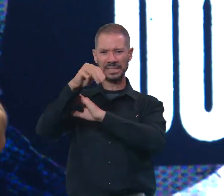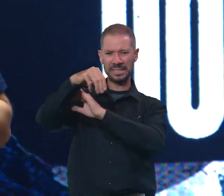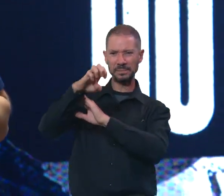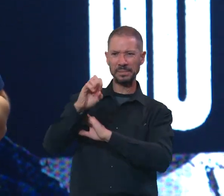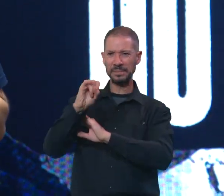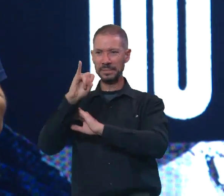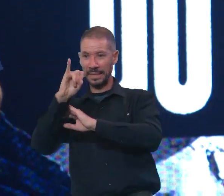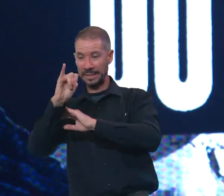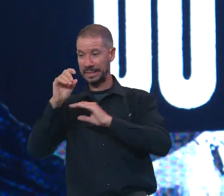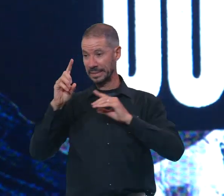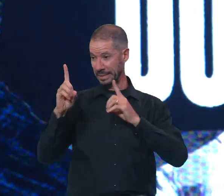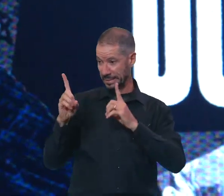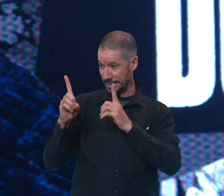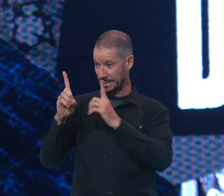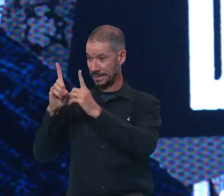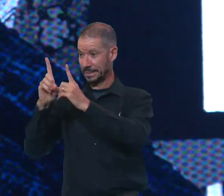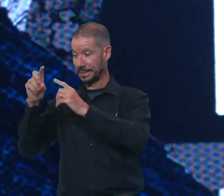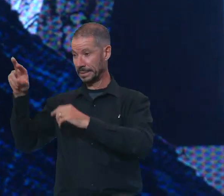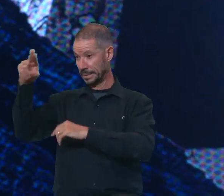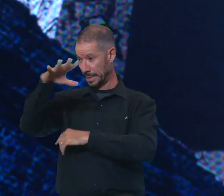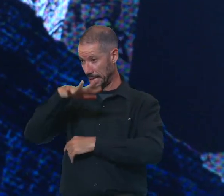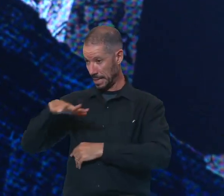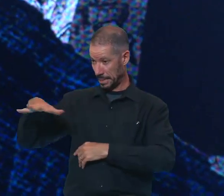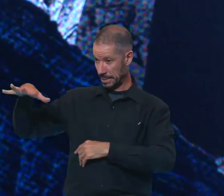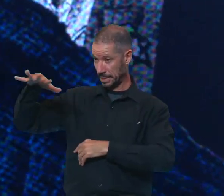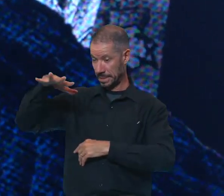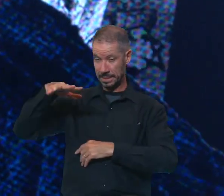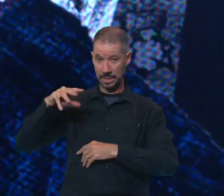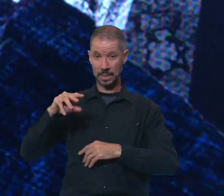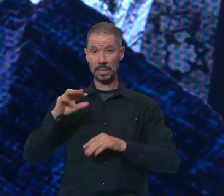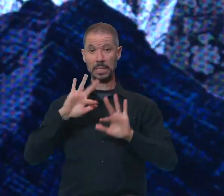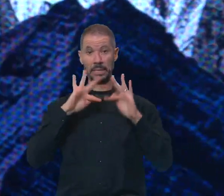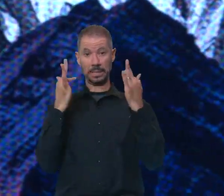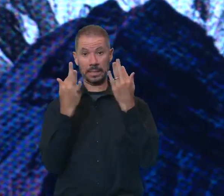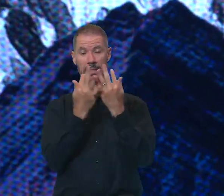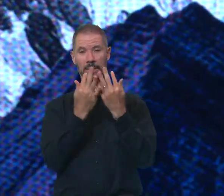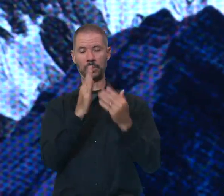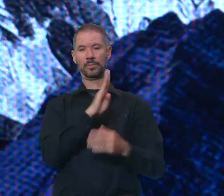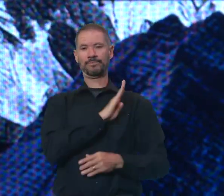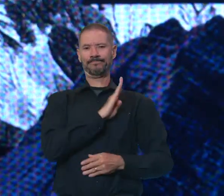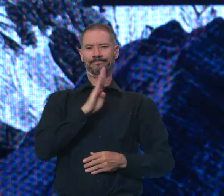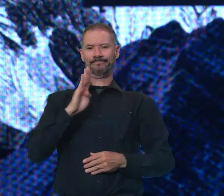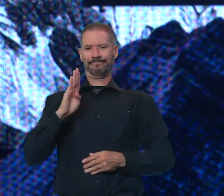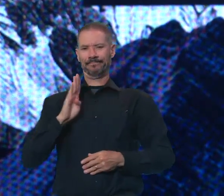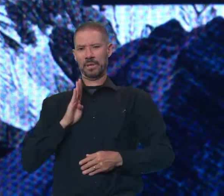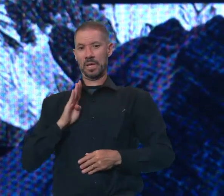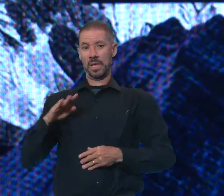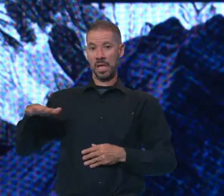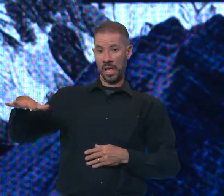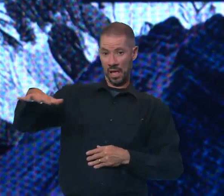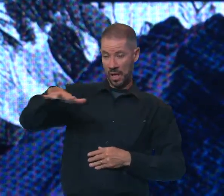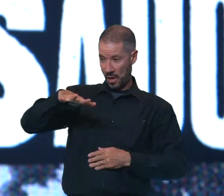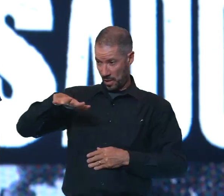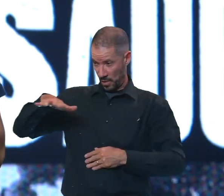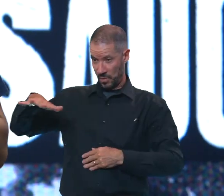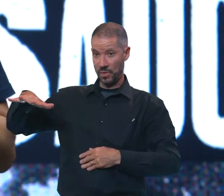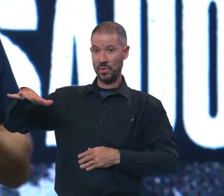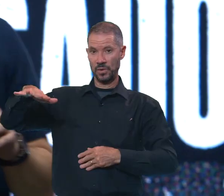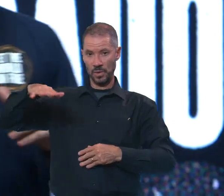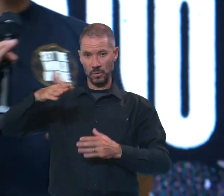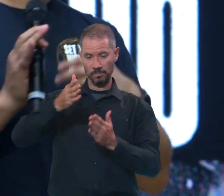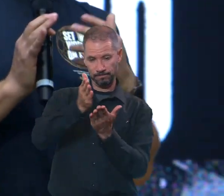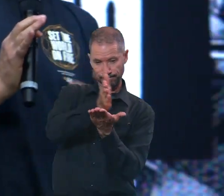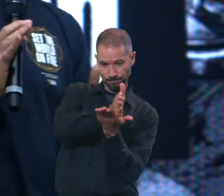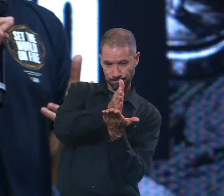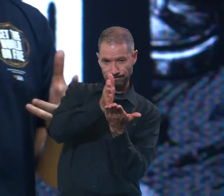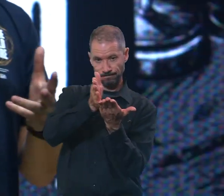estavam chegando agora próximo à região da tribo de Benjamim, que era uma região ainda que estava muito partidária